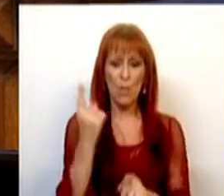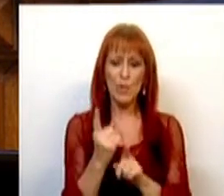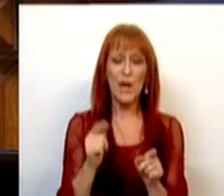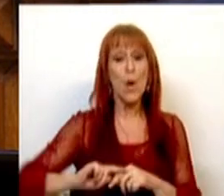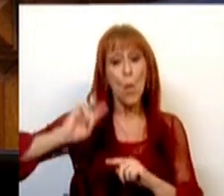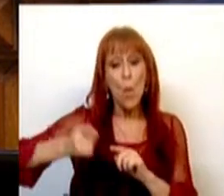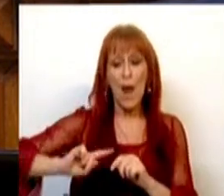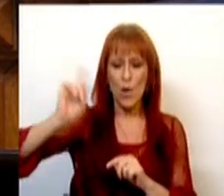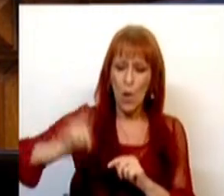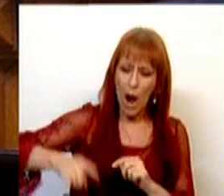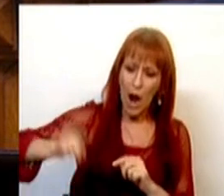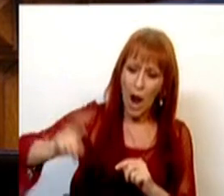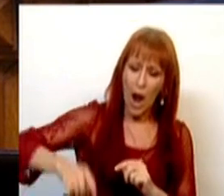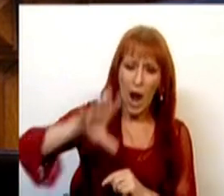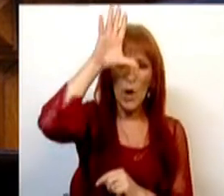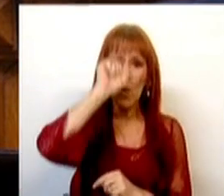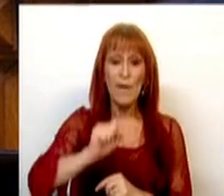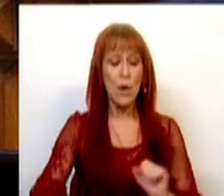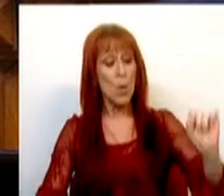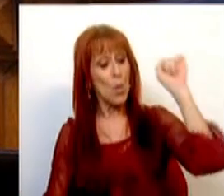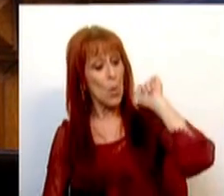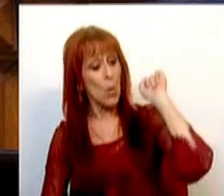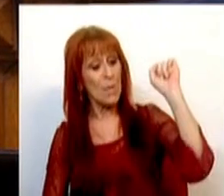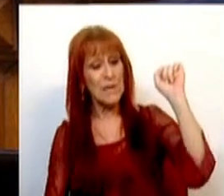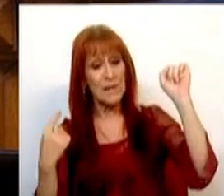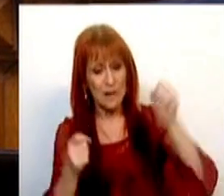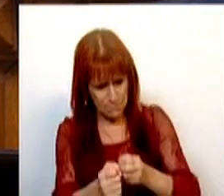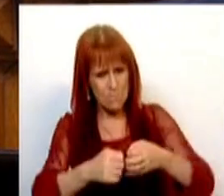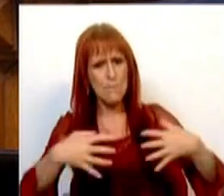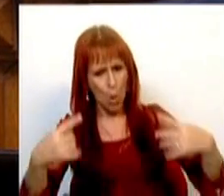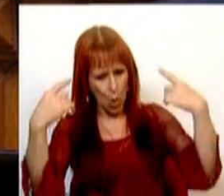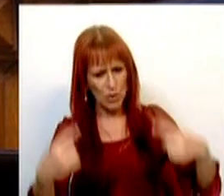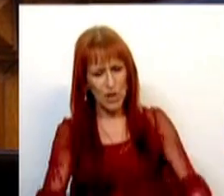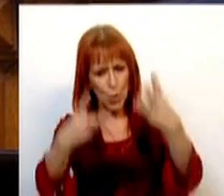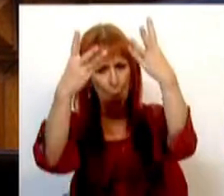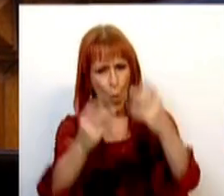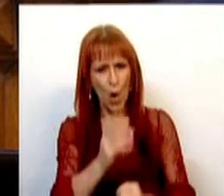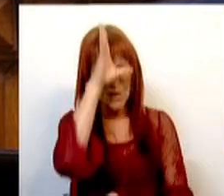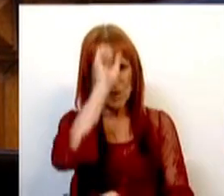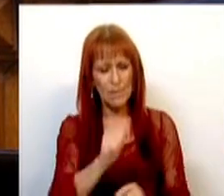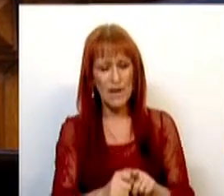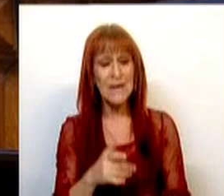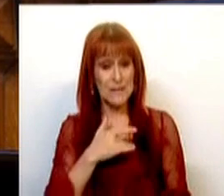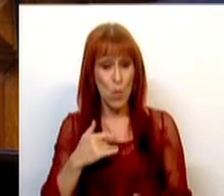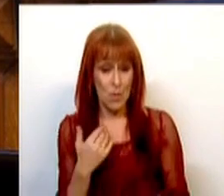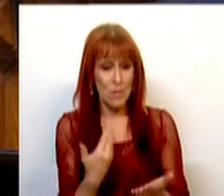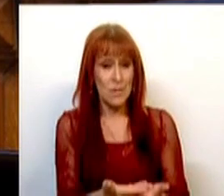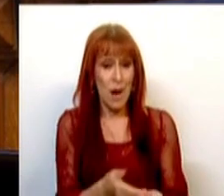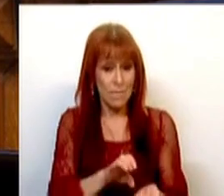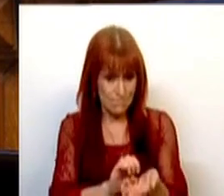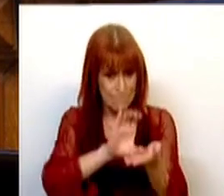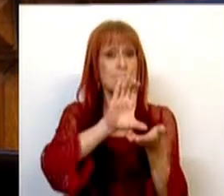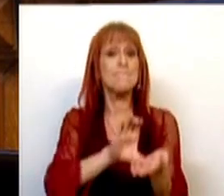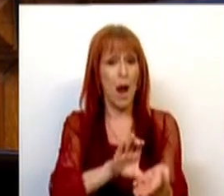os anos o governo do Partido Socialista tem aumentado o orçamento de Estado para a saúde. É